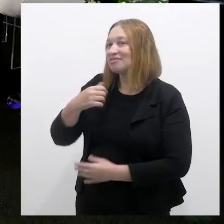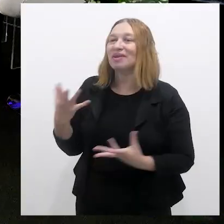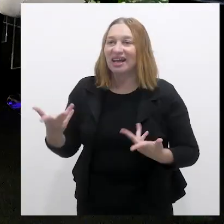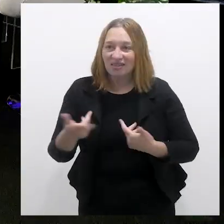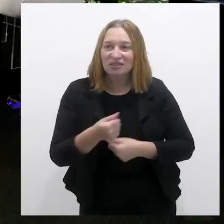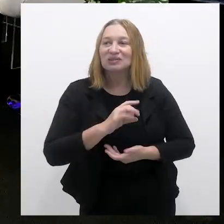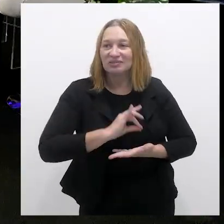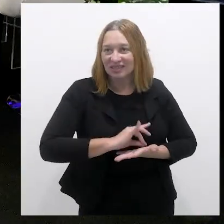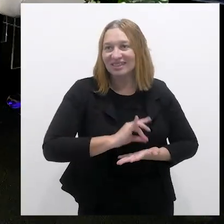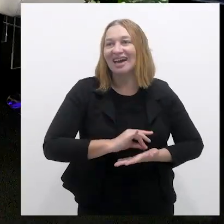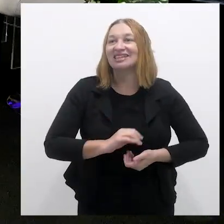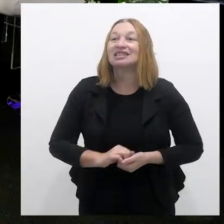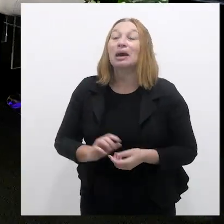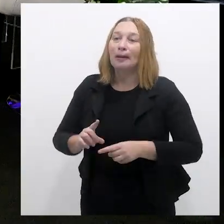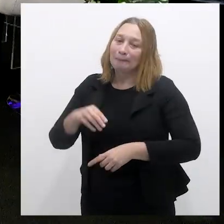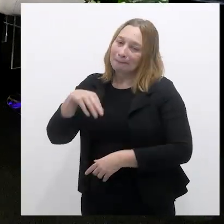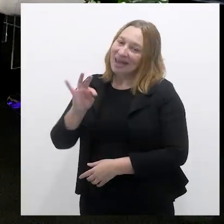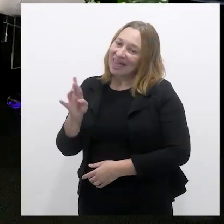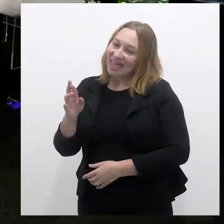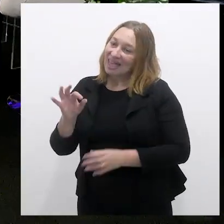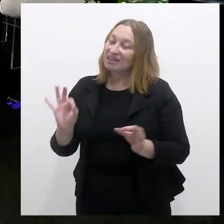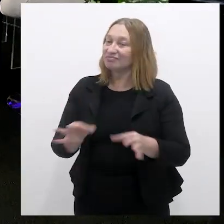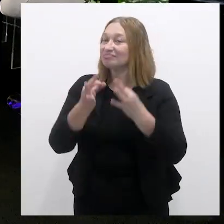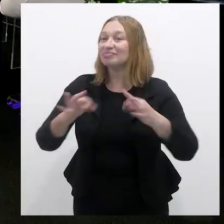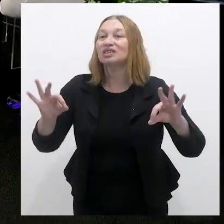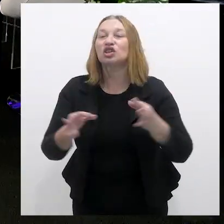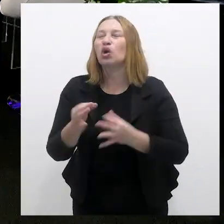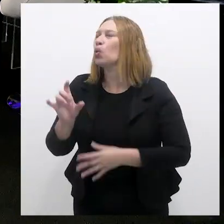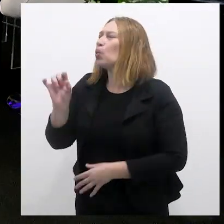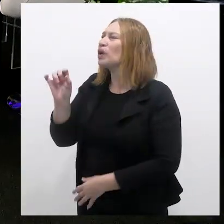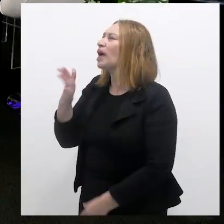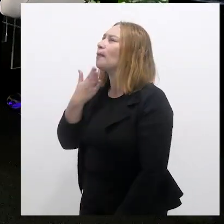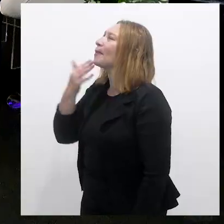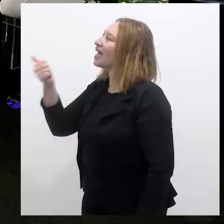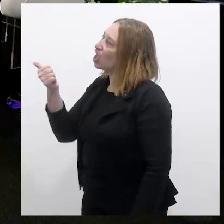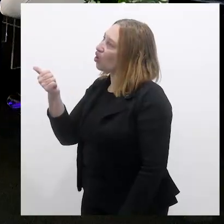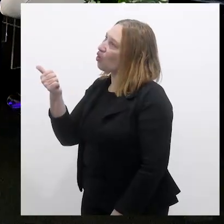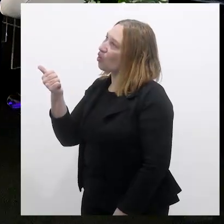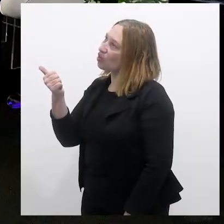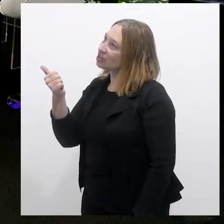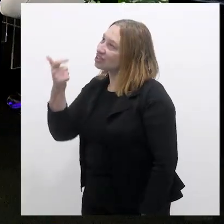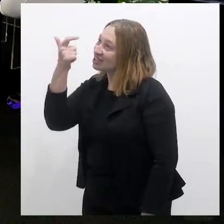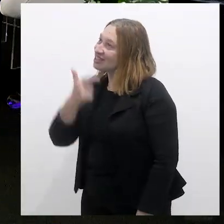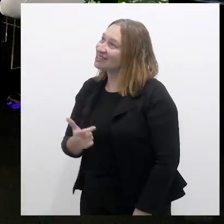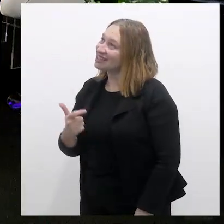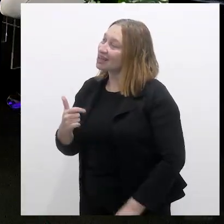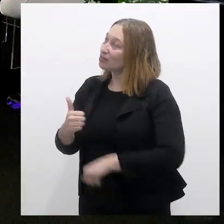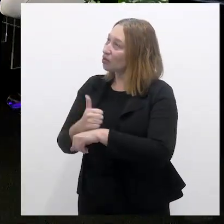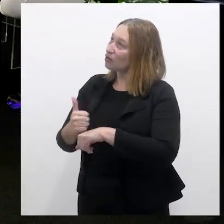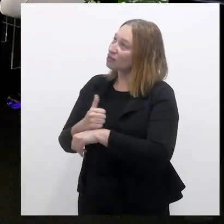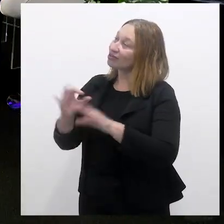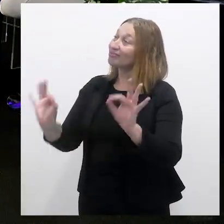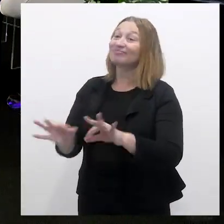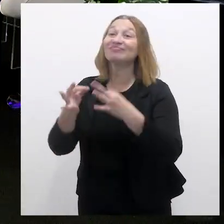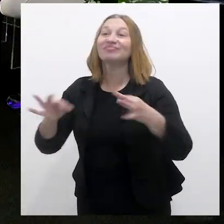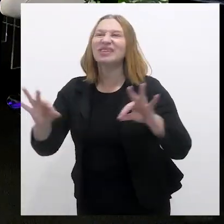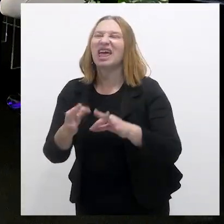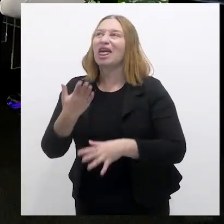história. É muito lindo. Isso é maravilhoso, realmente, né? Maestro, o que é melhor de ser